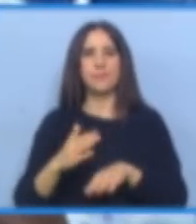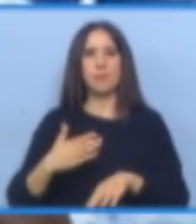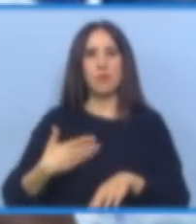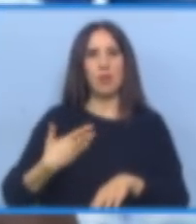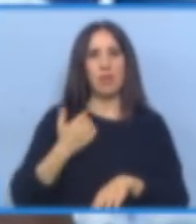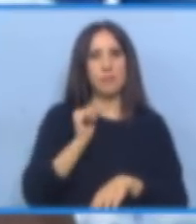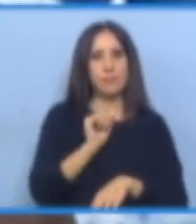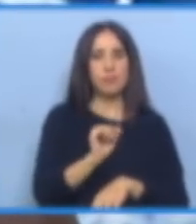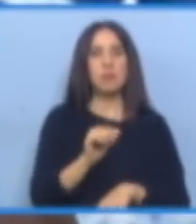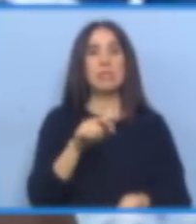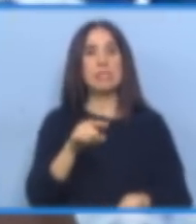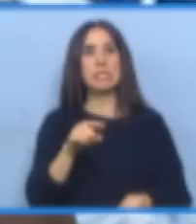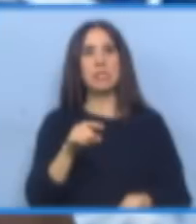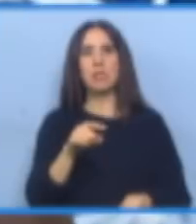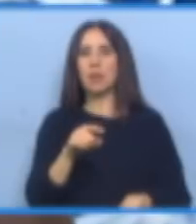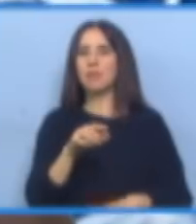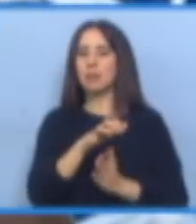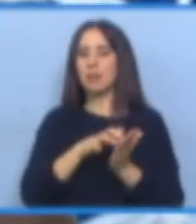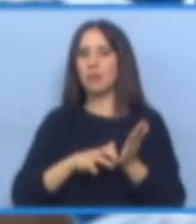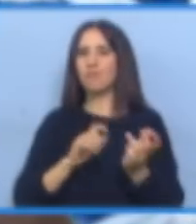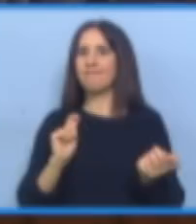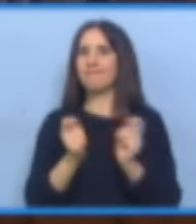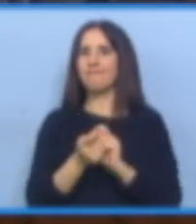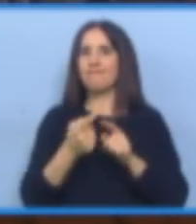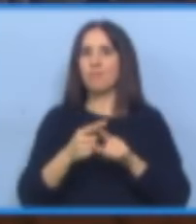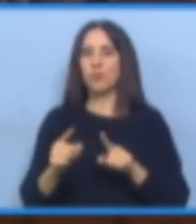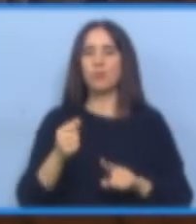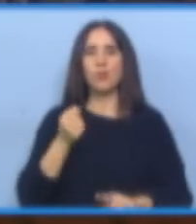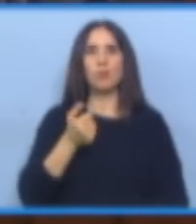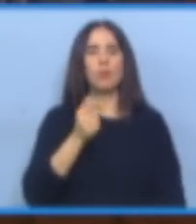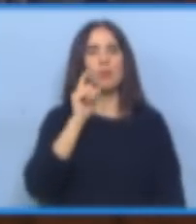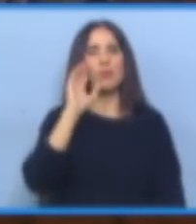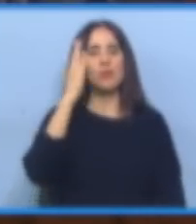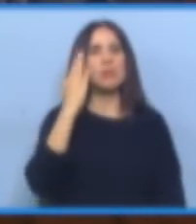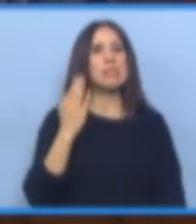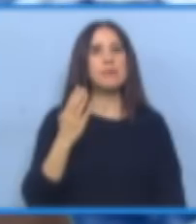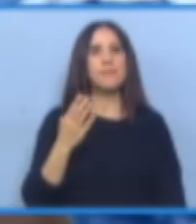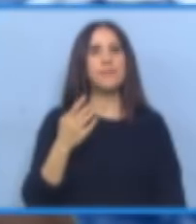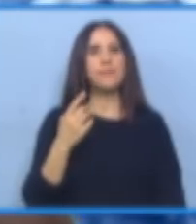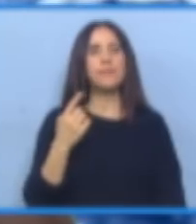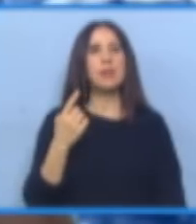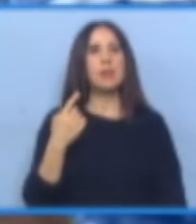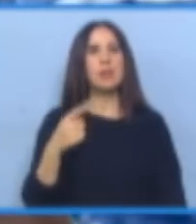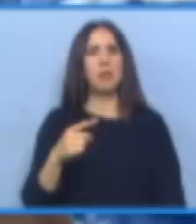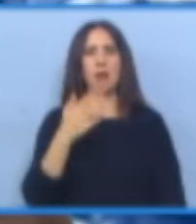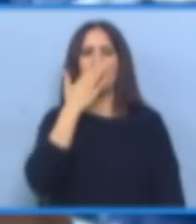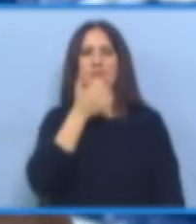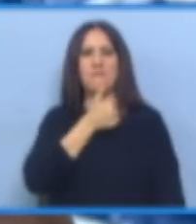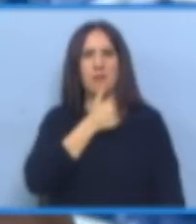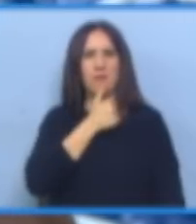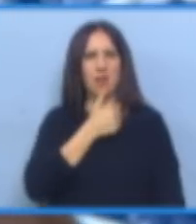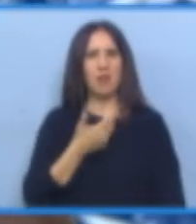neste texto aparece uma outra faceta do bom pastor, que é muito importante, que é uma faceta de violência quase. Quer